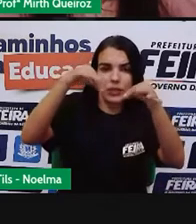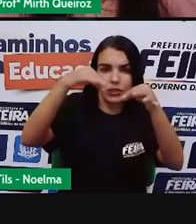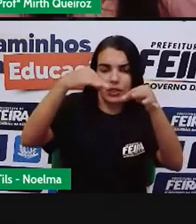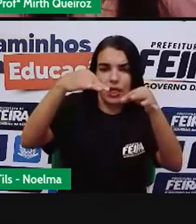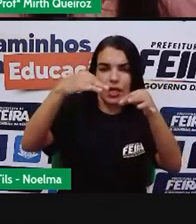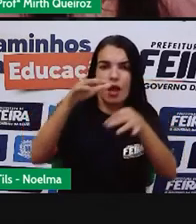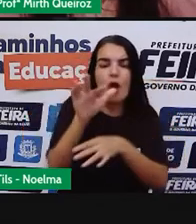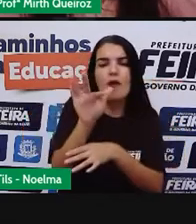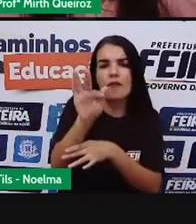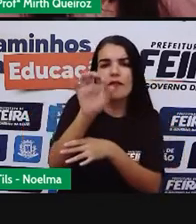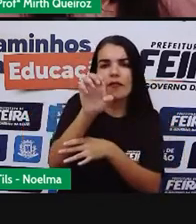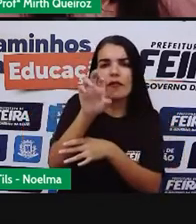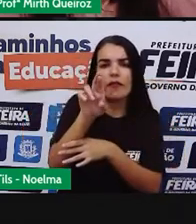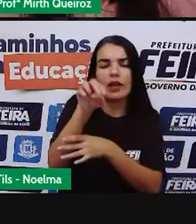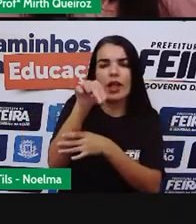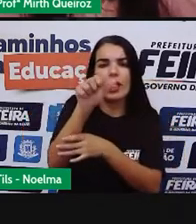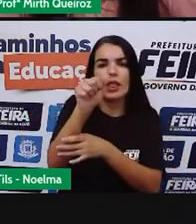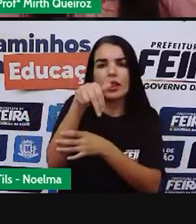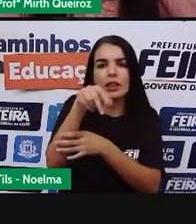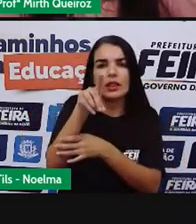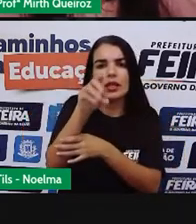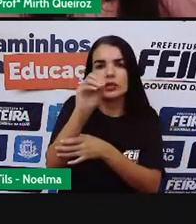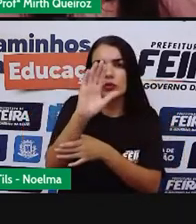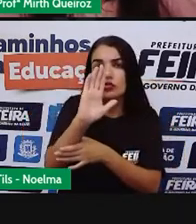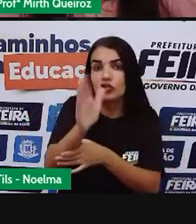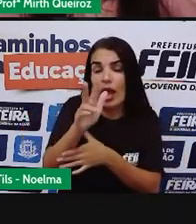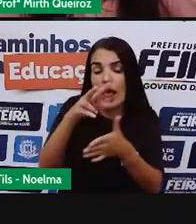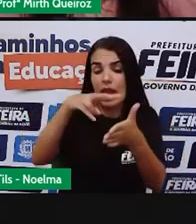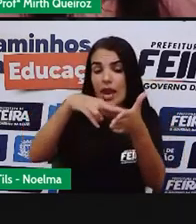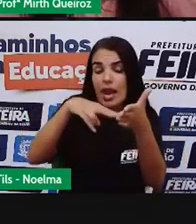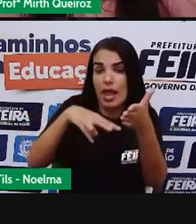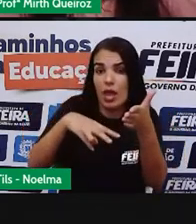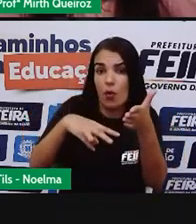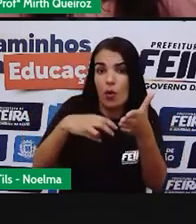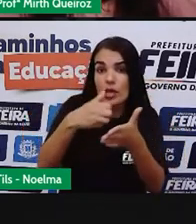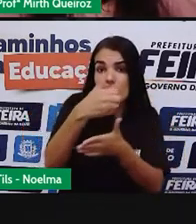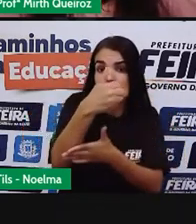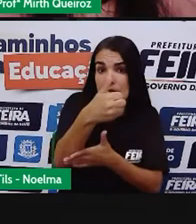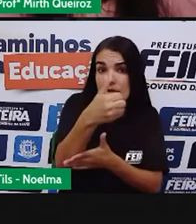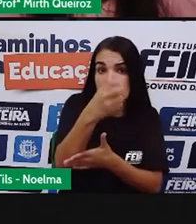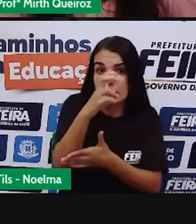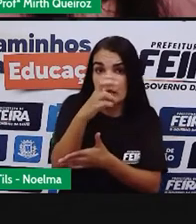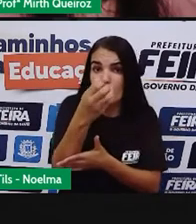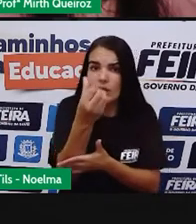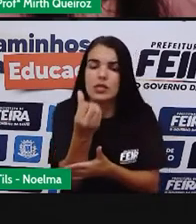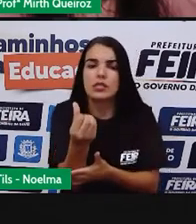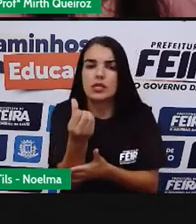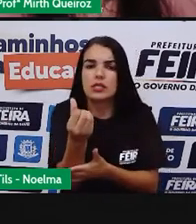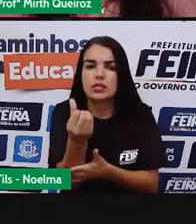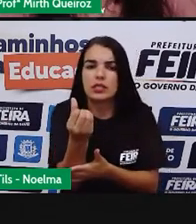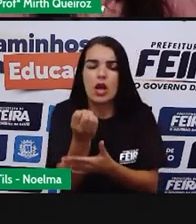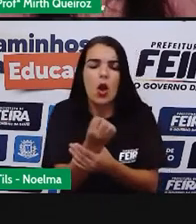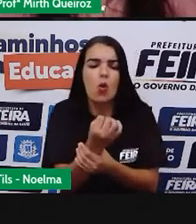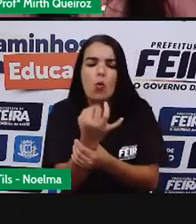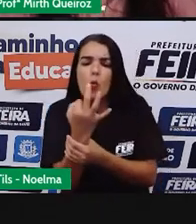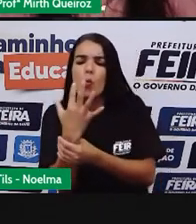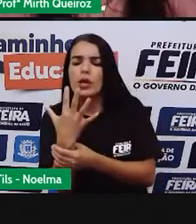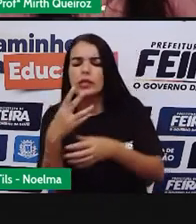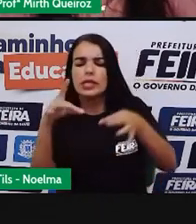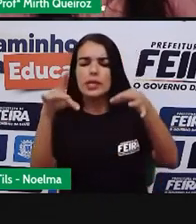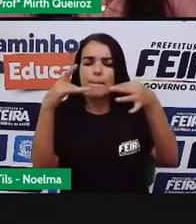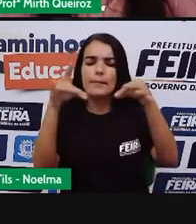leu 146. Quantas páginas ele ainda precisa ler para terminar o livro?